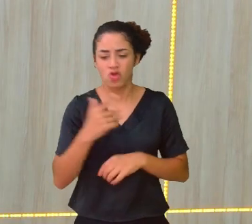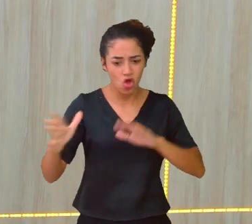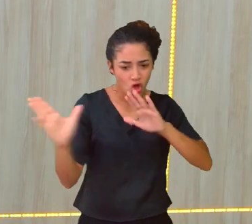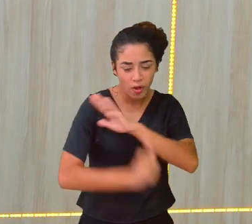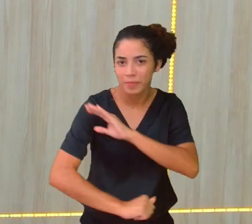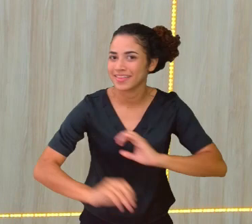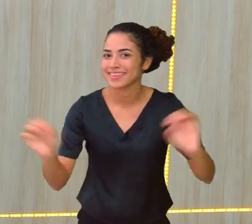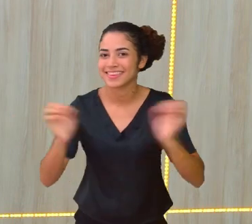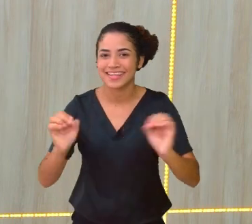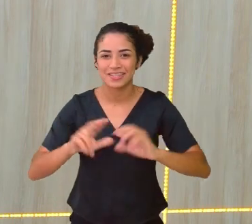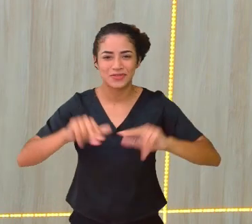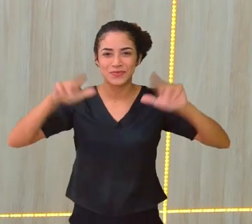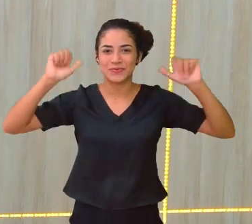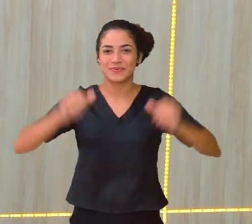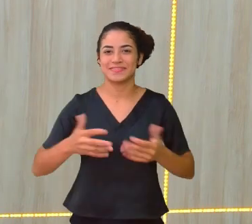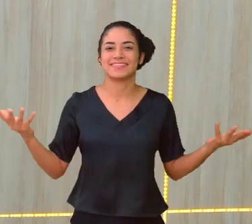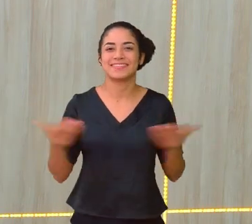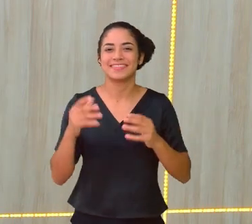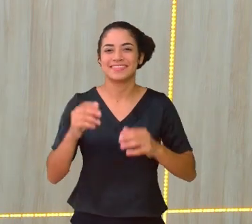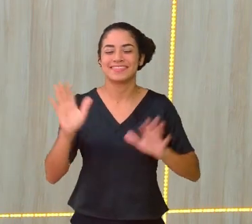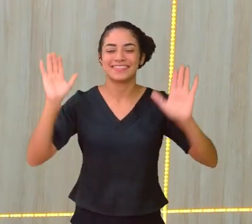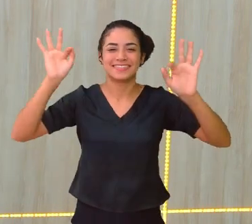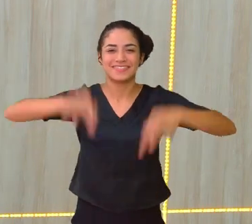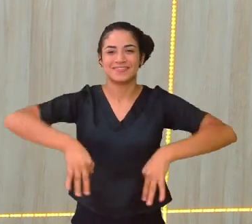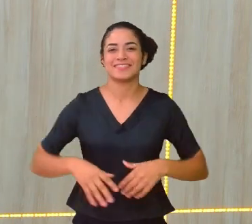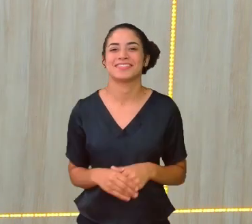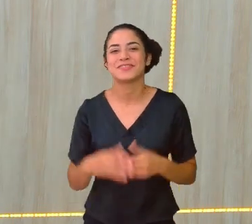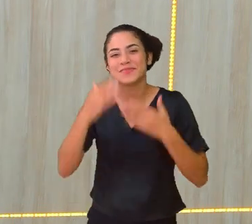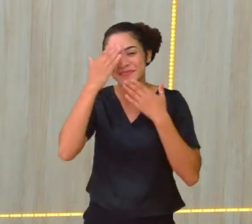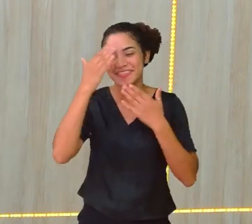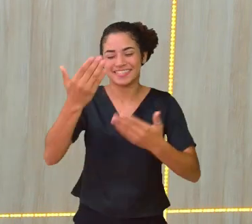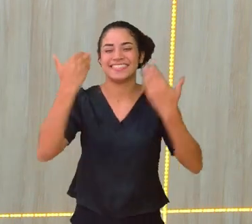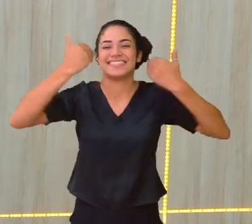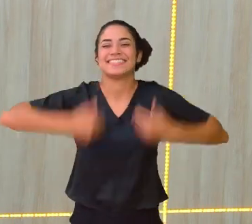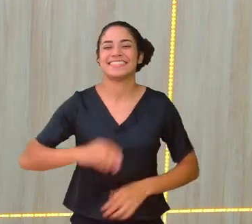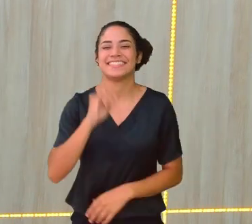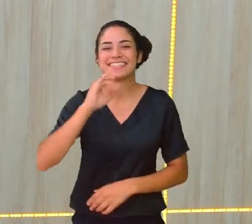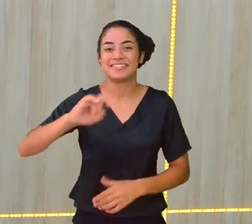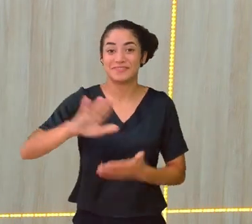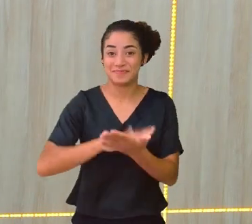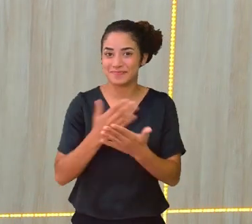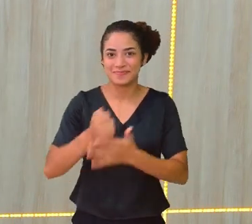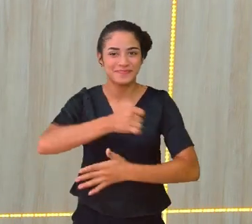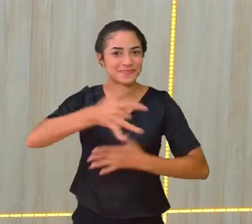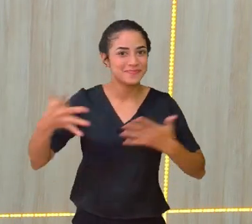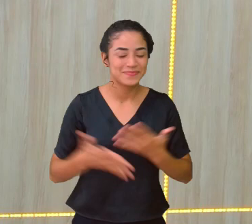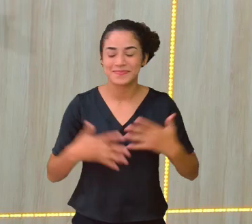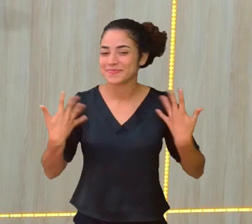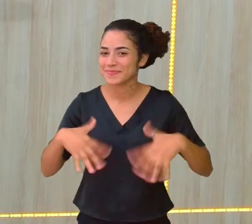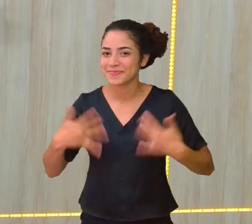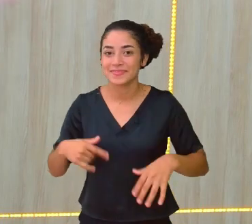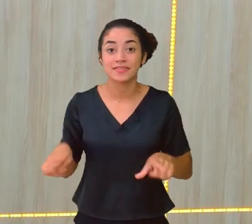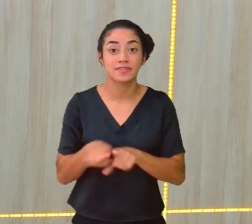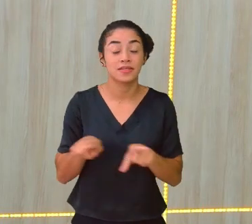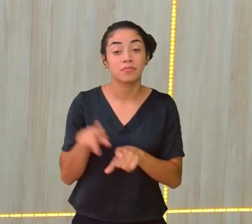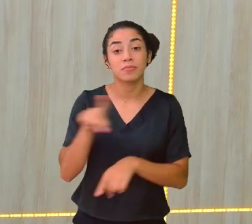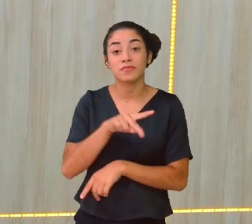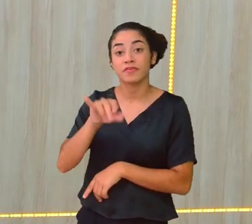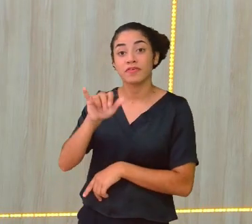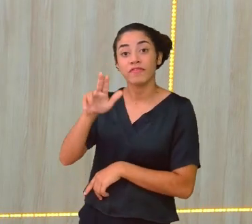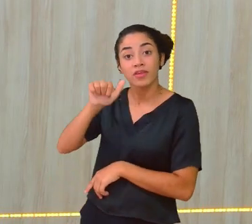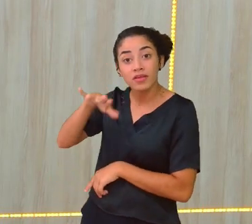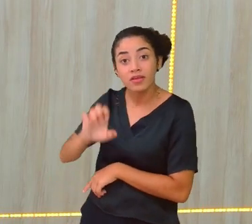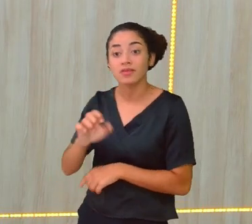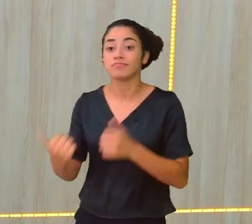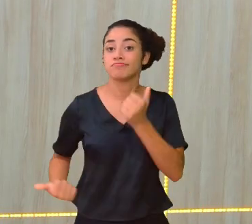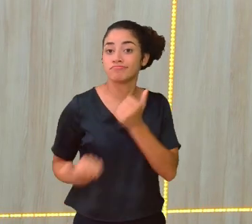conhecimento. Eu vou terminar a aula de hoje por aqui. Agradeço a Ingrid pela sua incrível tradução, a professora Viviane pelo suporte aqui,